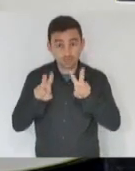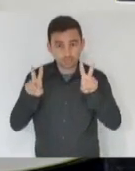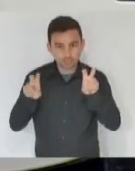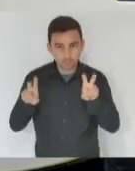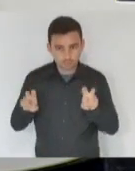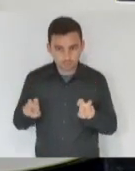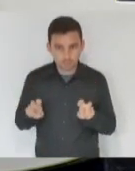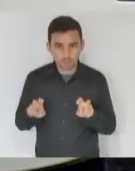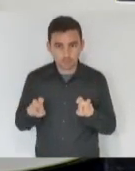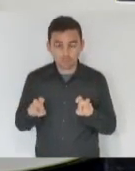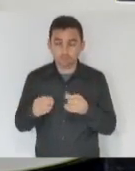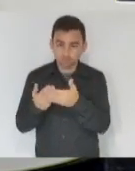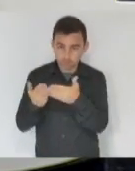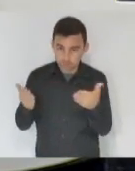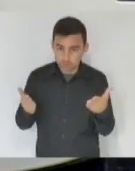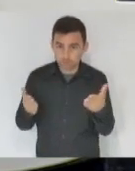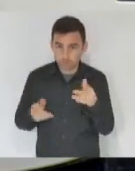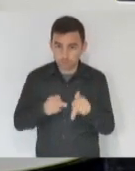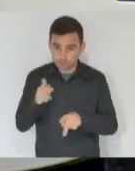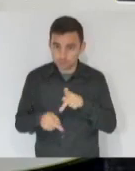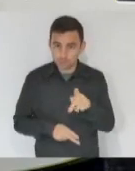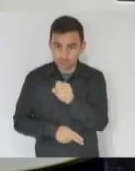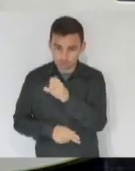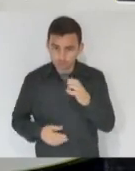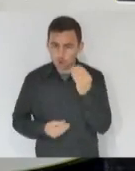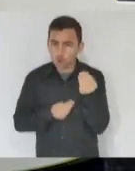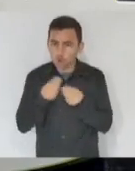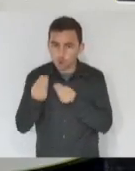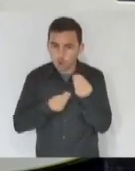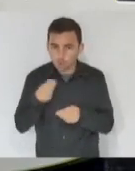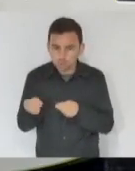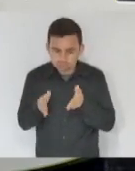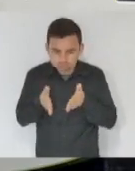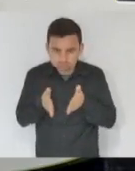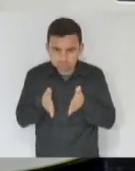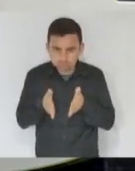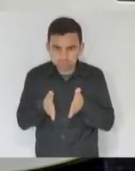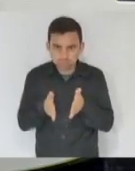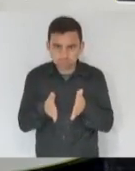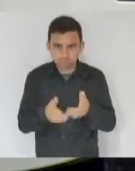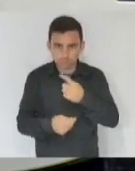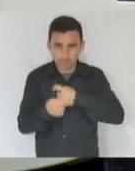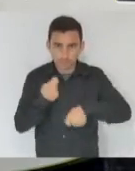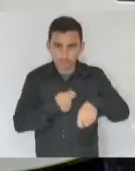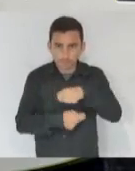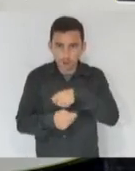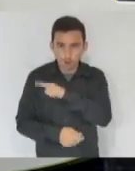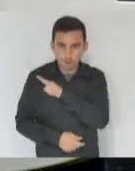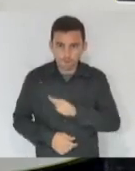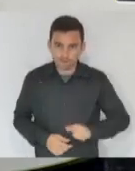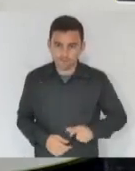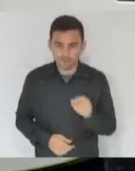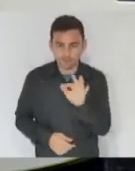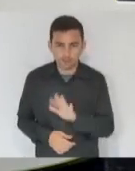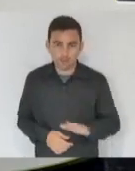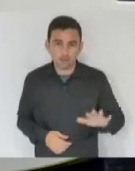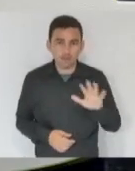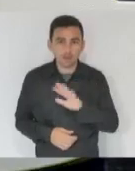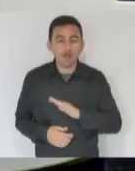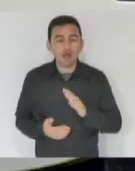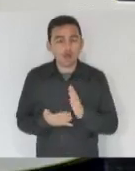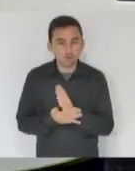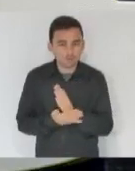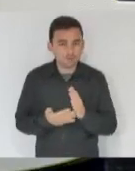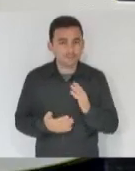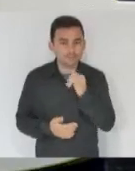você, catarinense, como vem andando nos trilhos a administração do governo federal, em alguns exemplos,